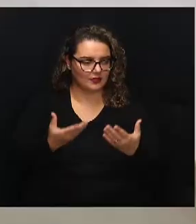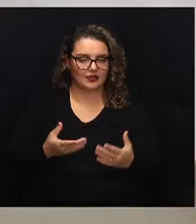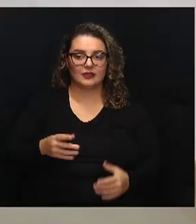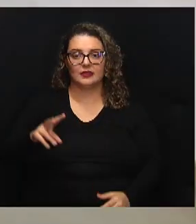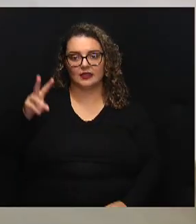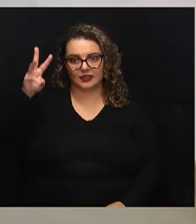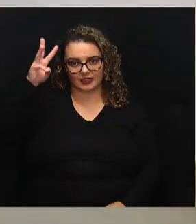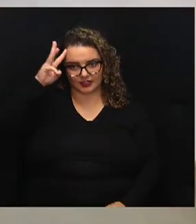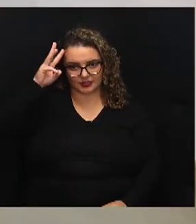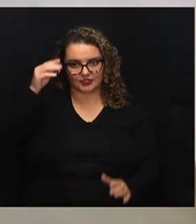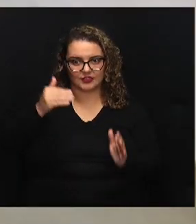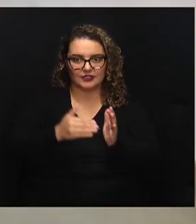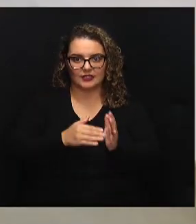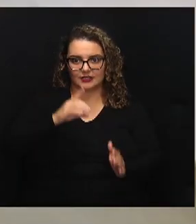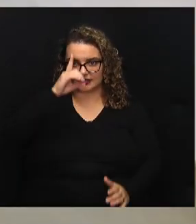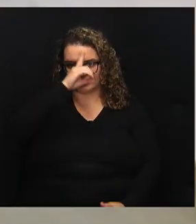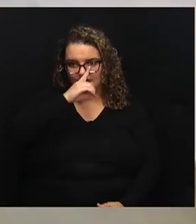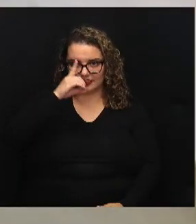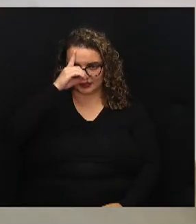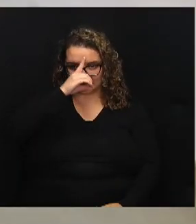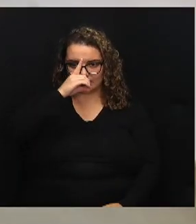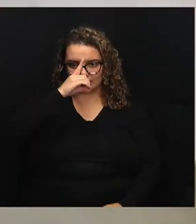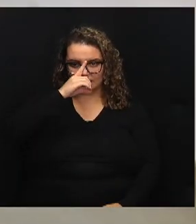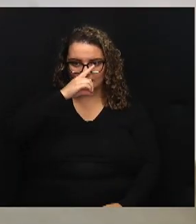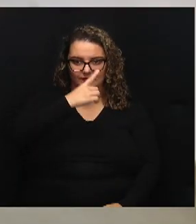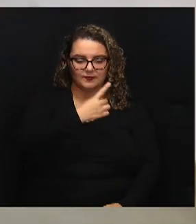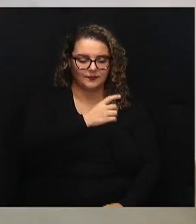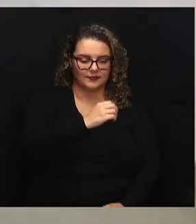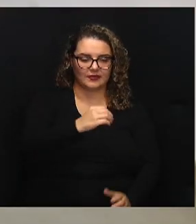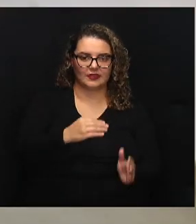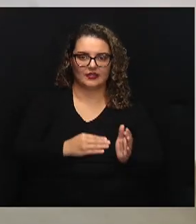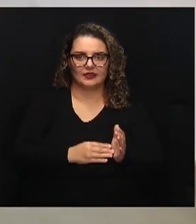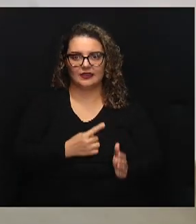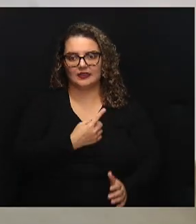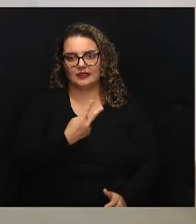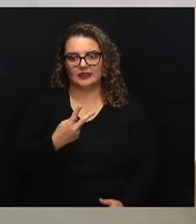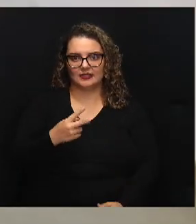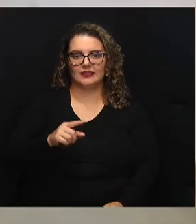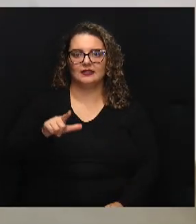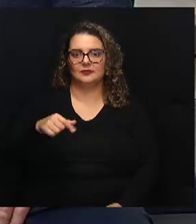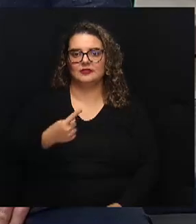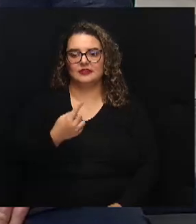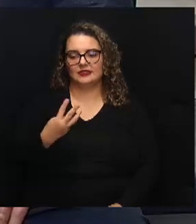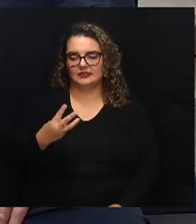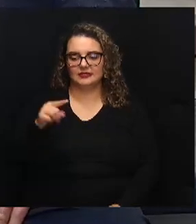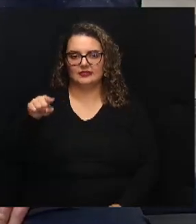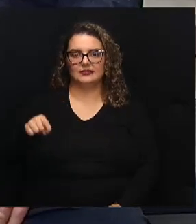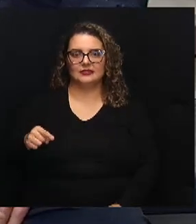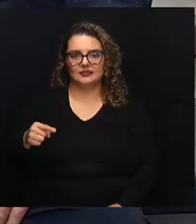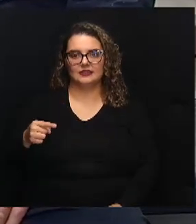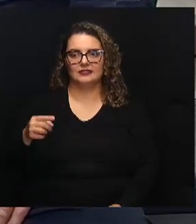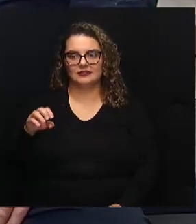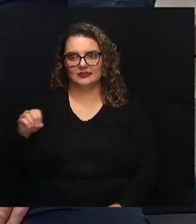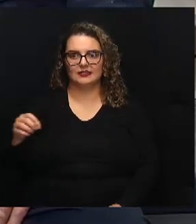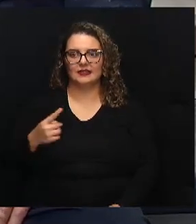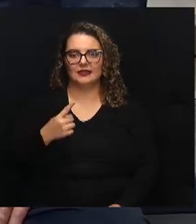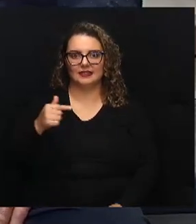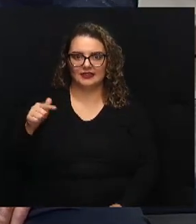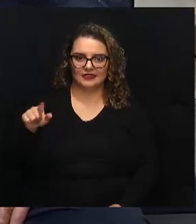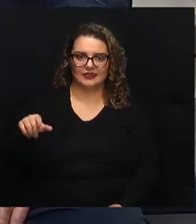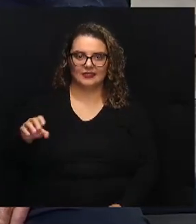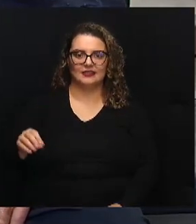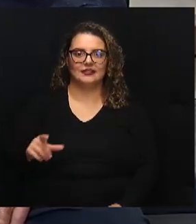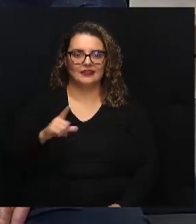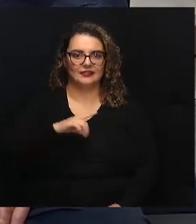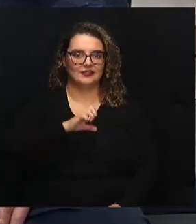de terça a domingo, das 10 às 12, das 13 às 17. Dá para vir excursões, vem para cá, né?